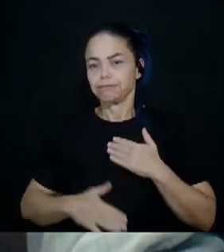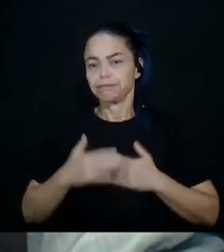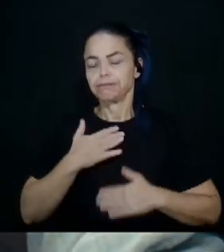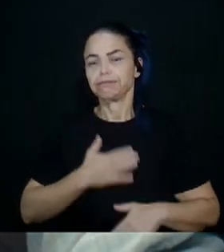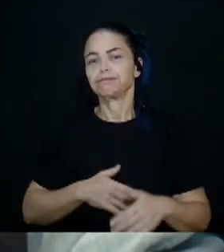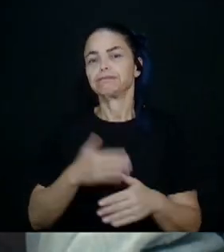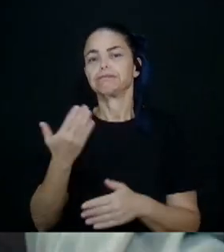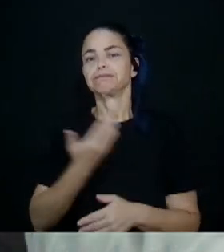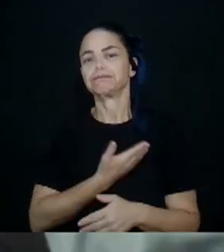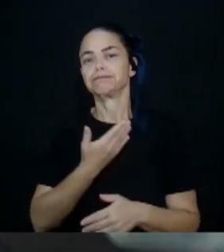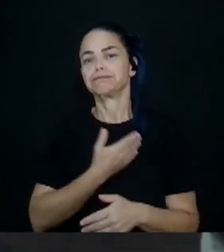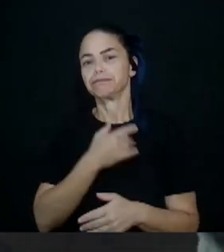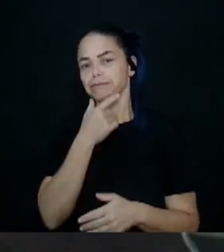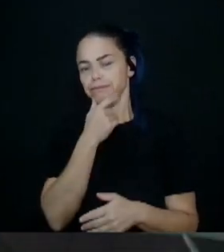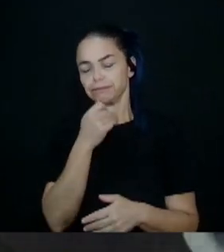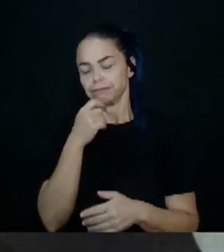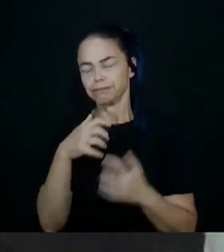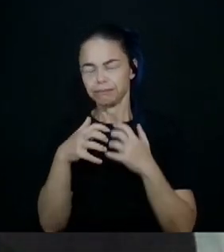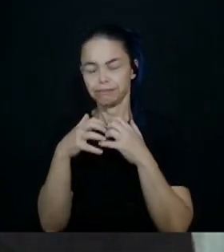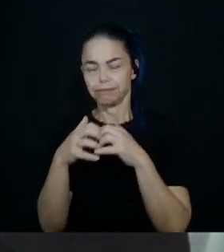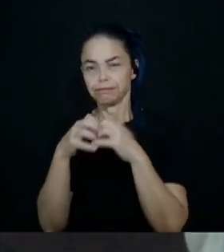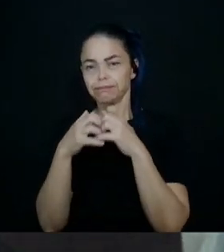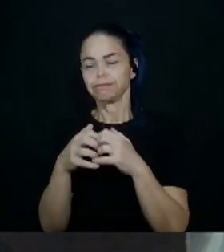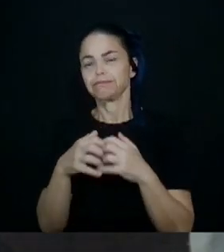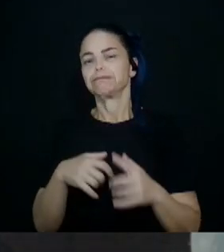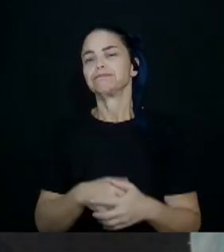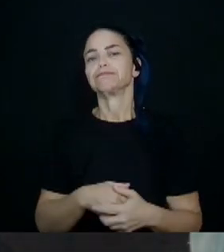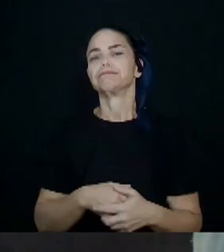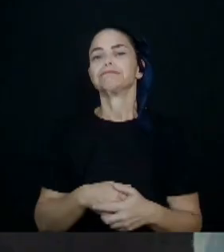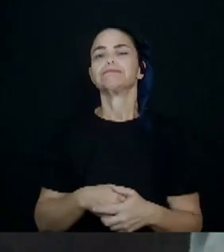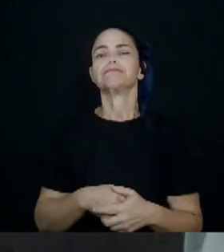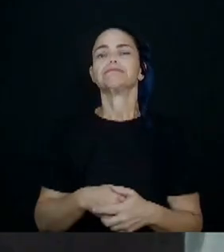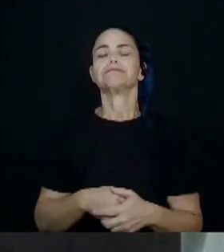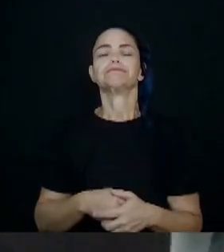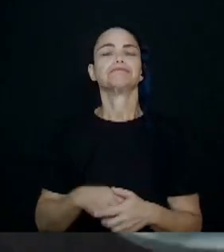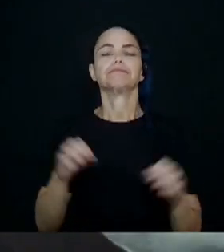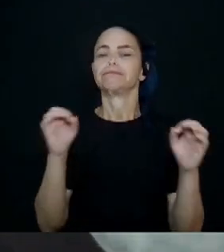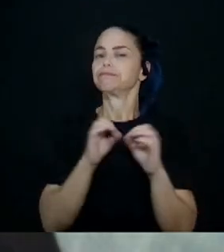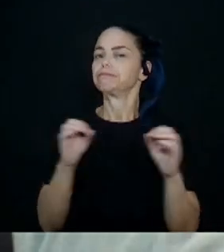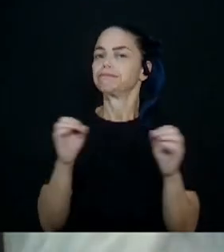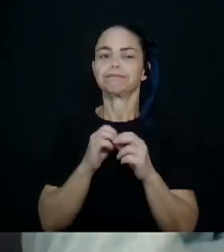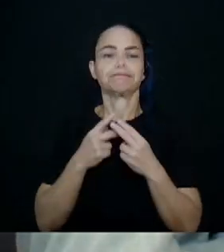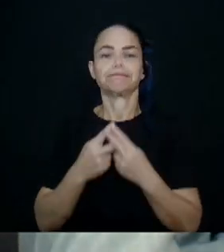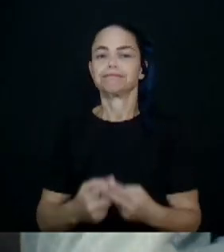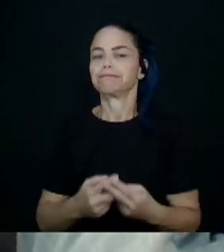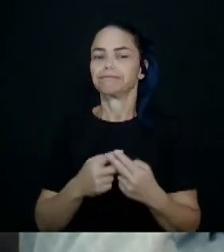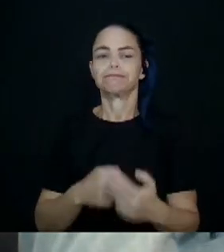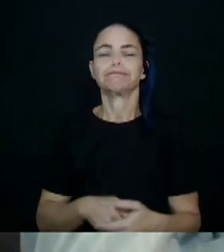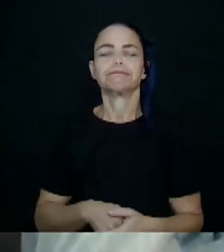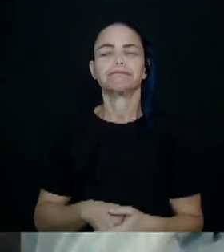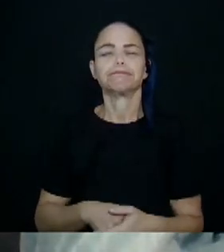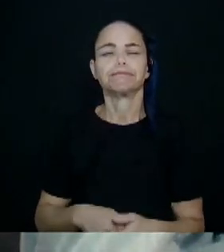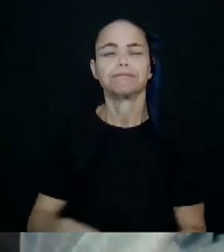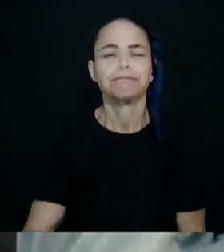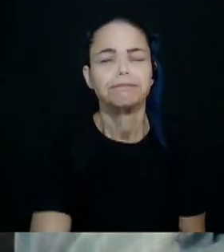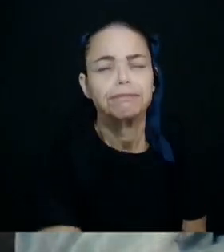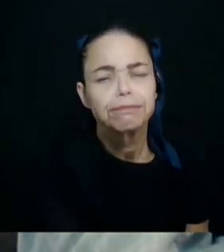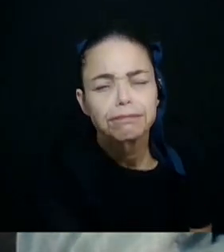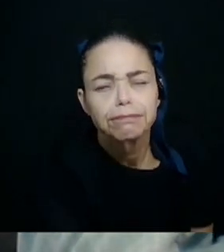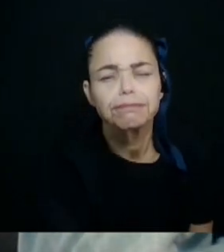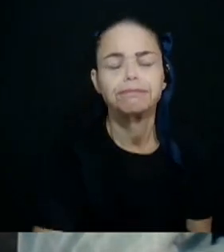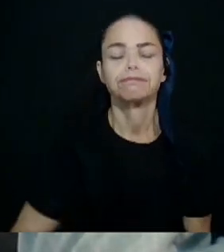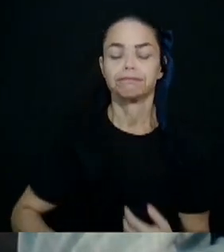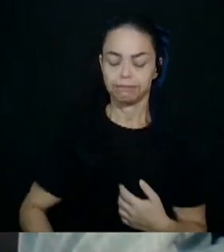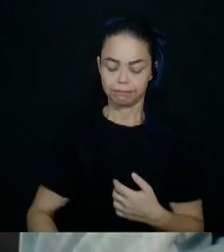falando, né, e eu estava aqui refletindo que as pessoas estão cada vez mais intolerantes, Sem né? paciência E no total. trânsito, ainda mais. E às vezes pode ser uma